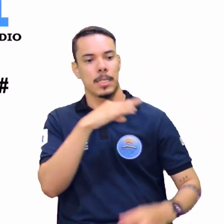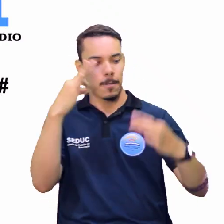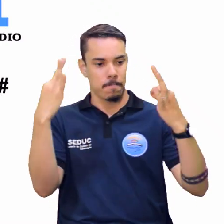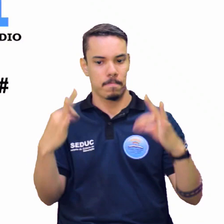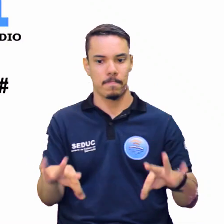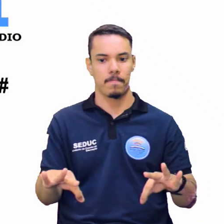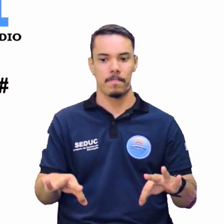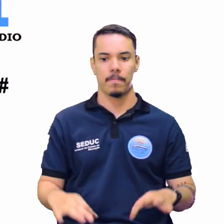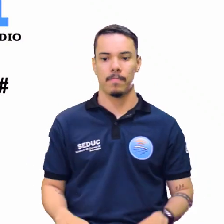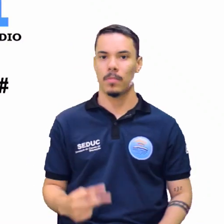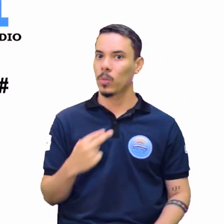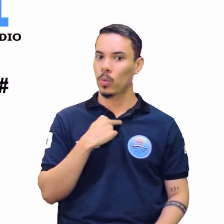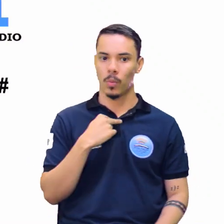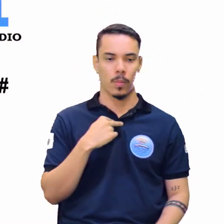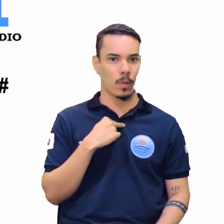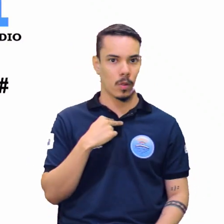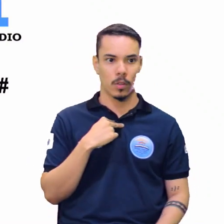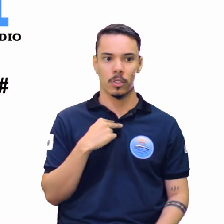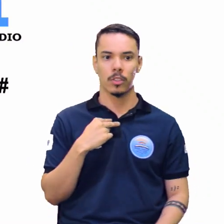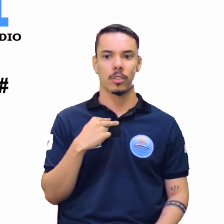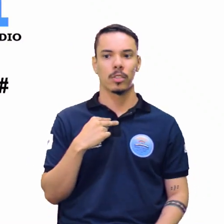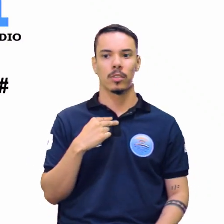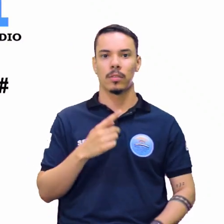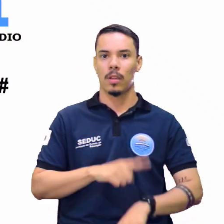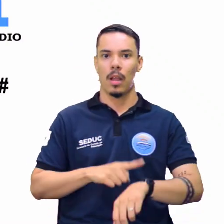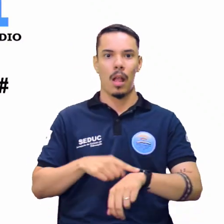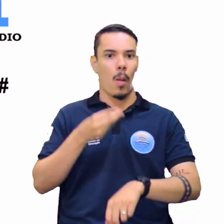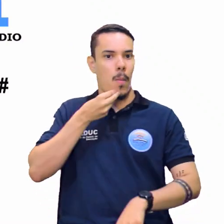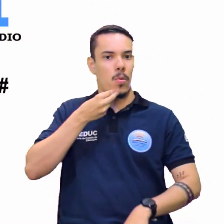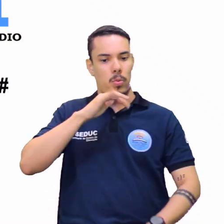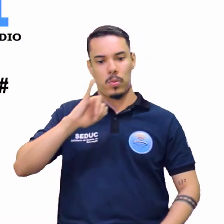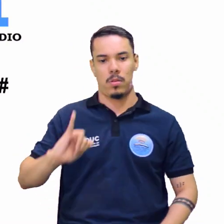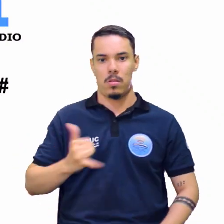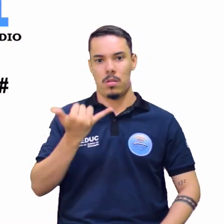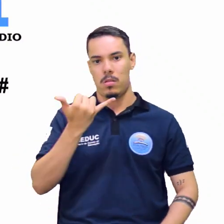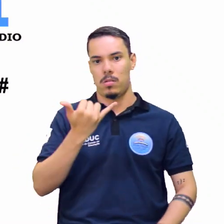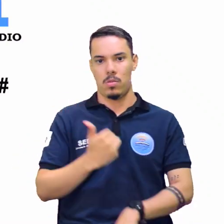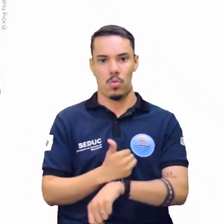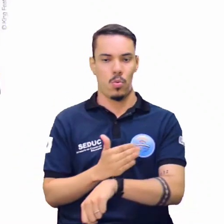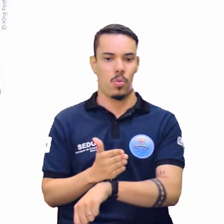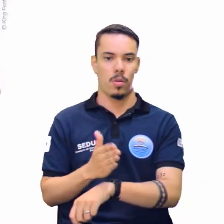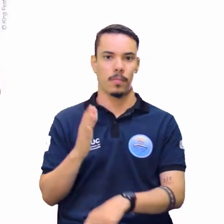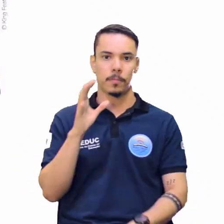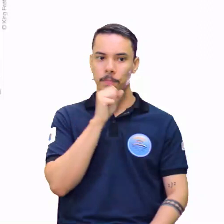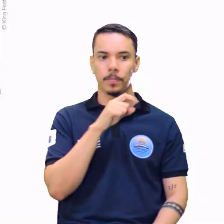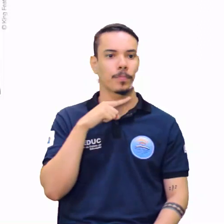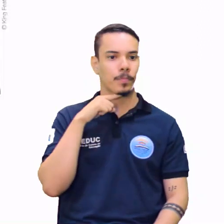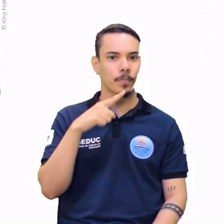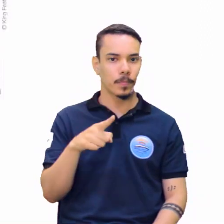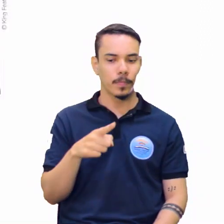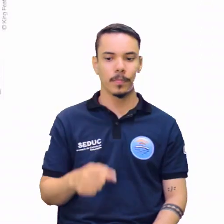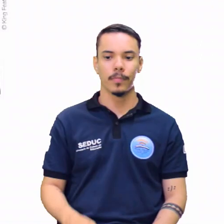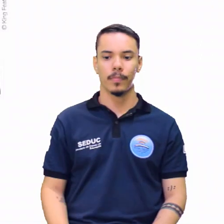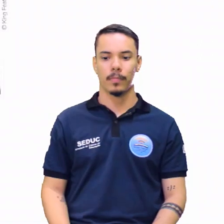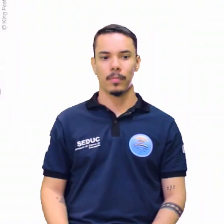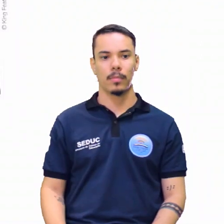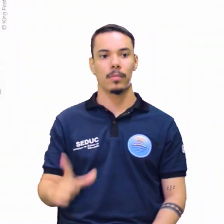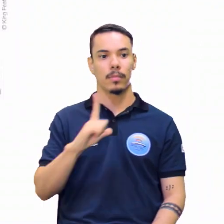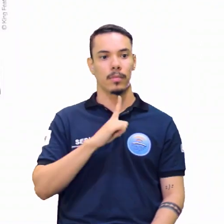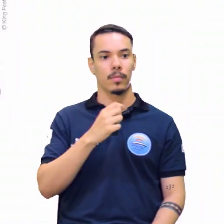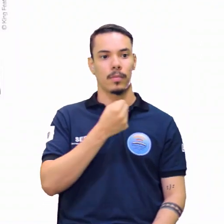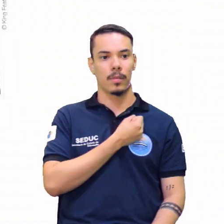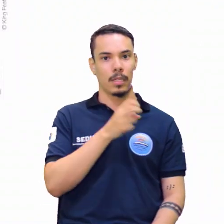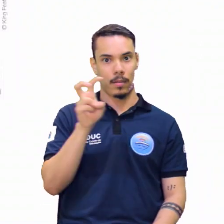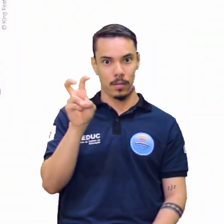beleza não pode deixar a oportunidade passar temos aqui a questão cinco